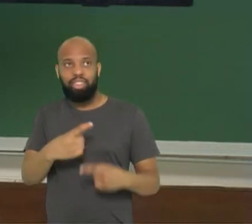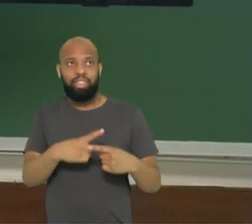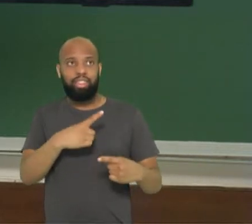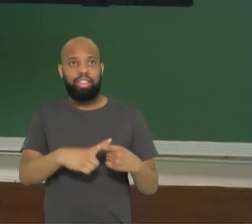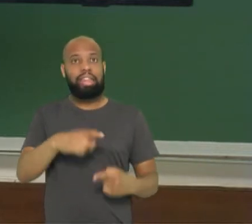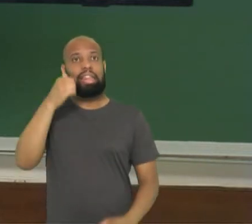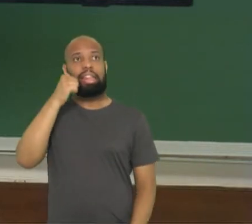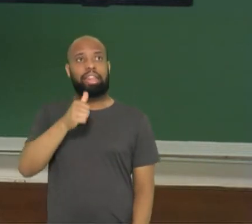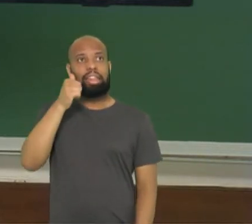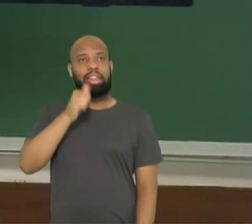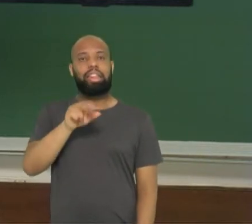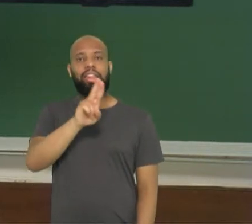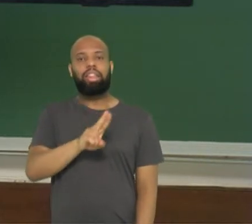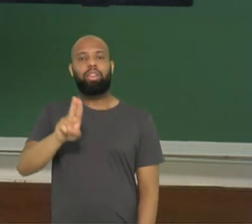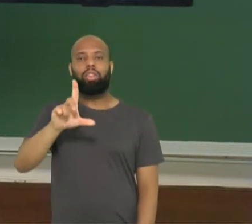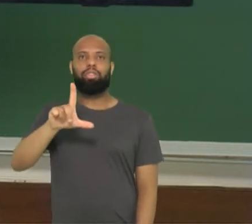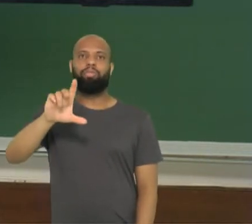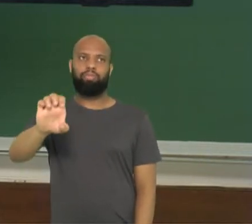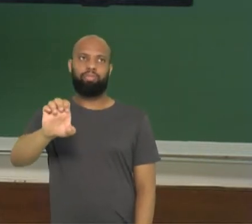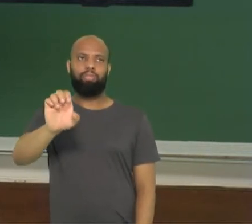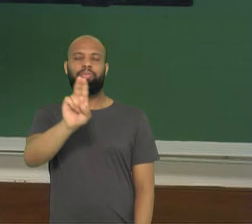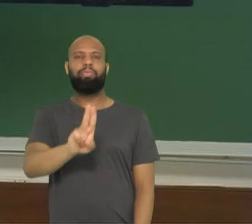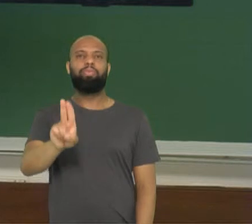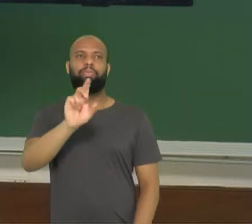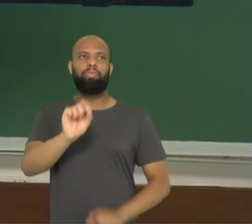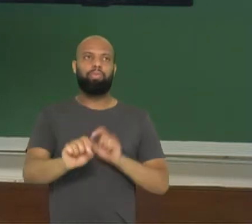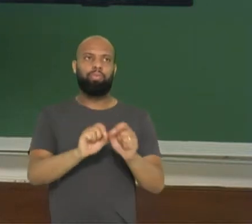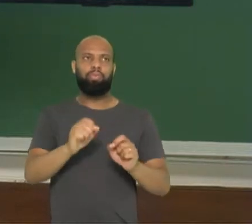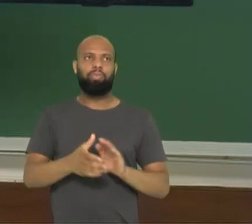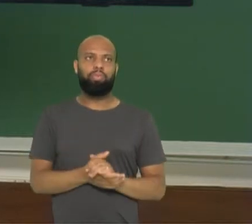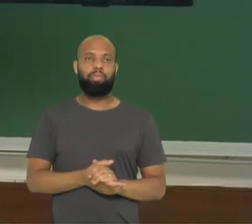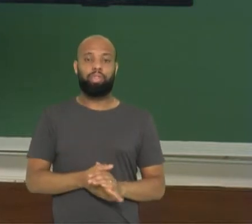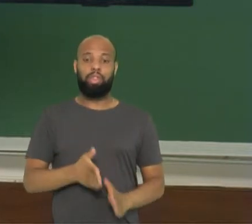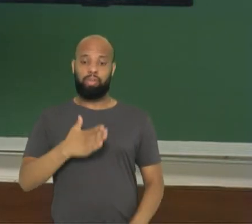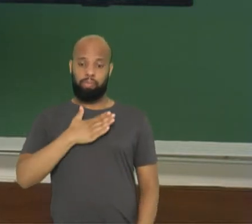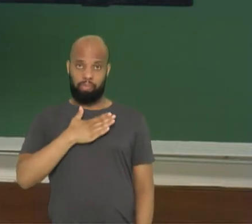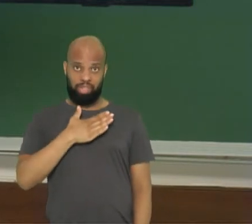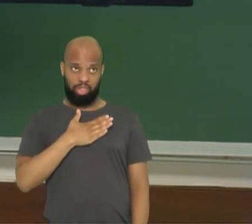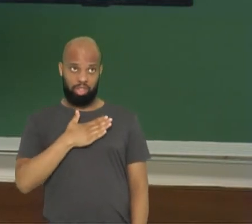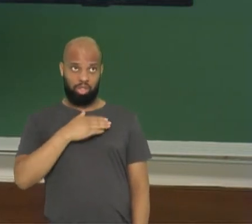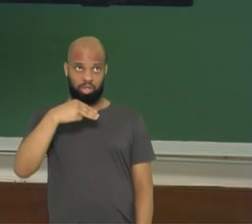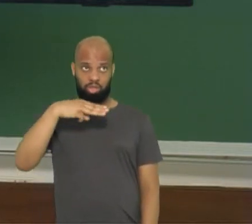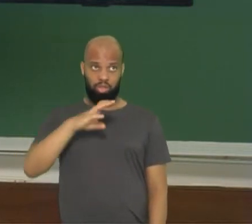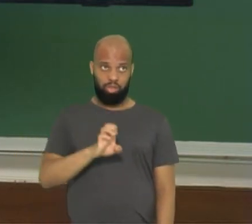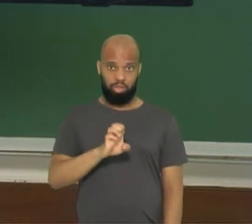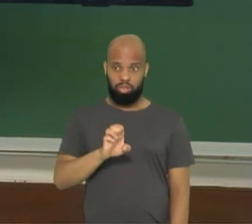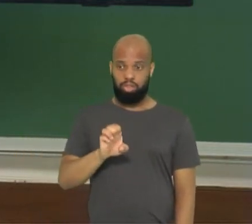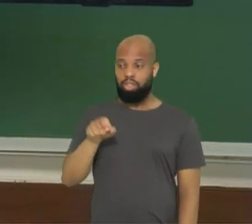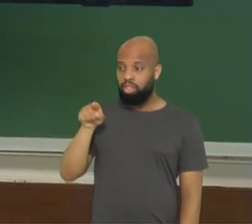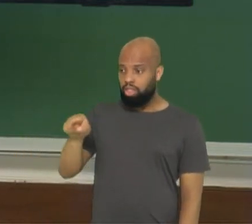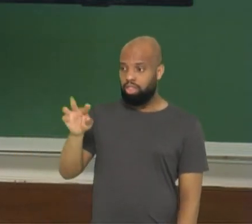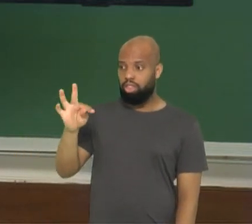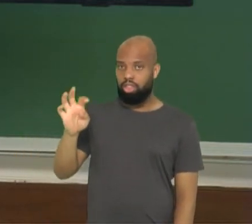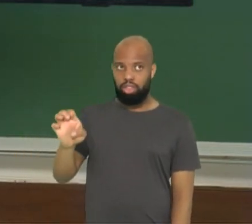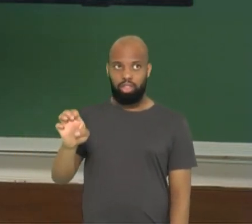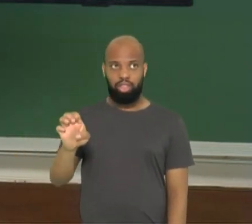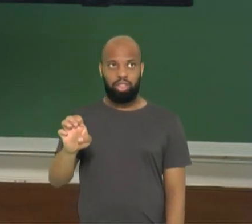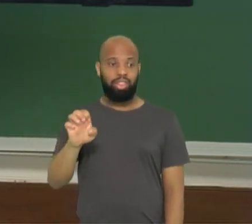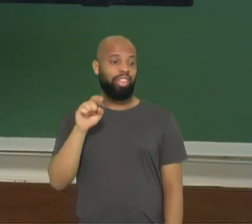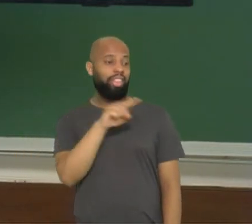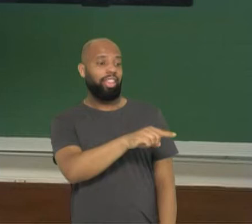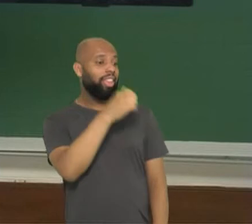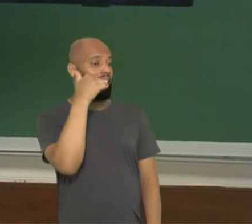ella le duele. Ficaria assim, a mim me duele, a ti te duele. A